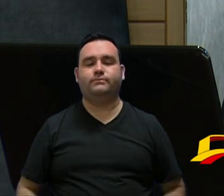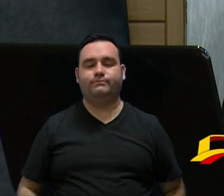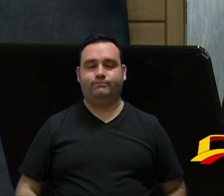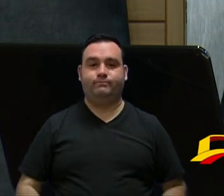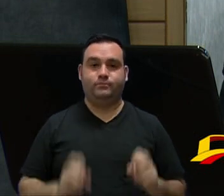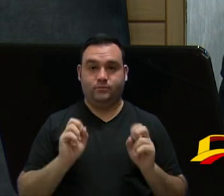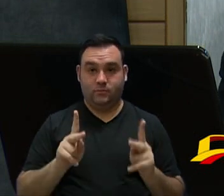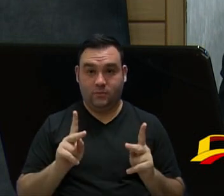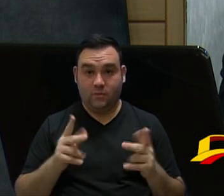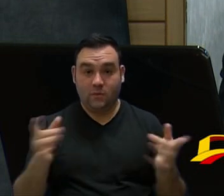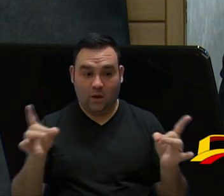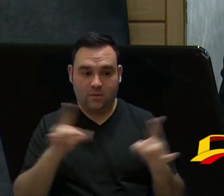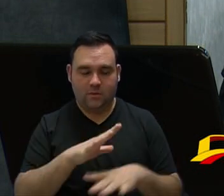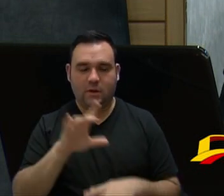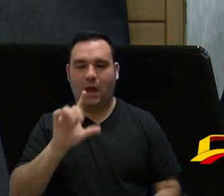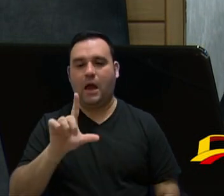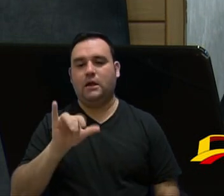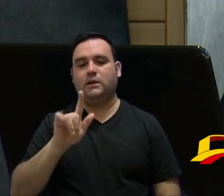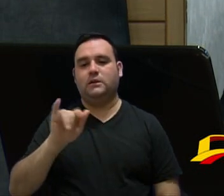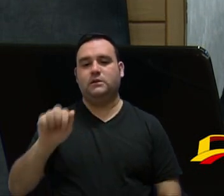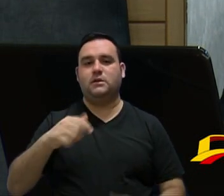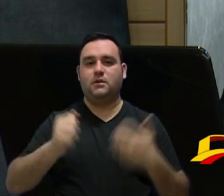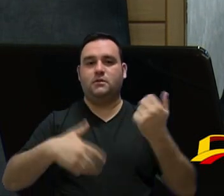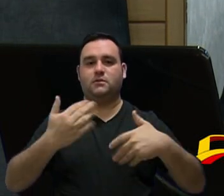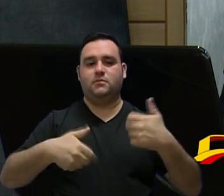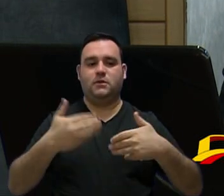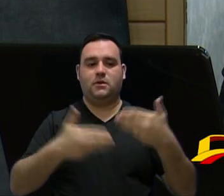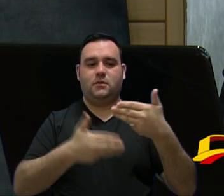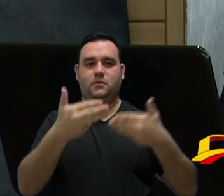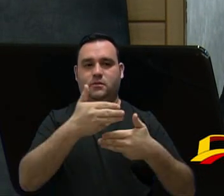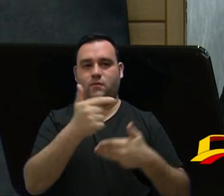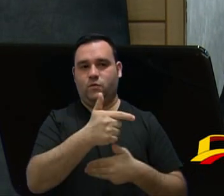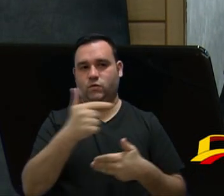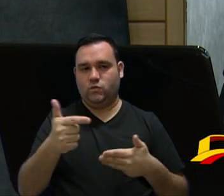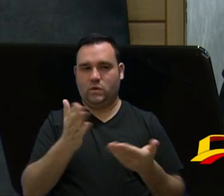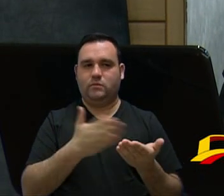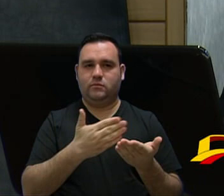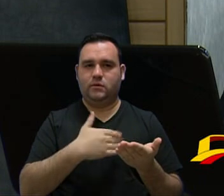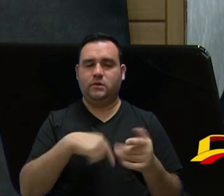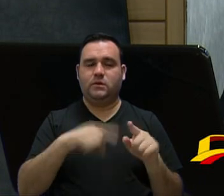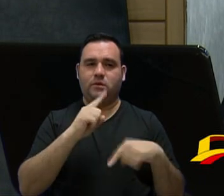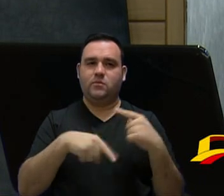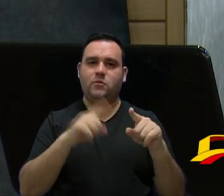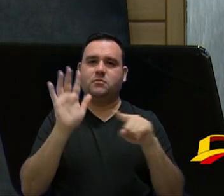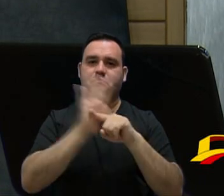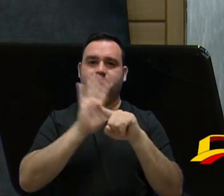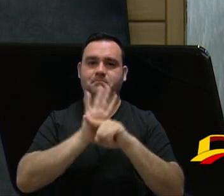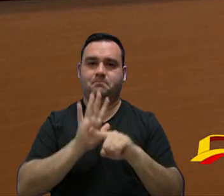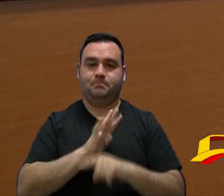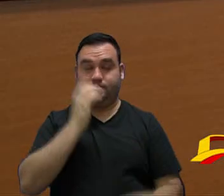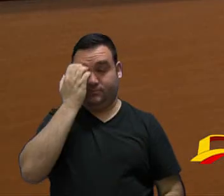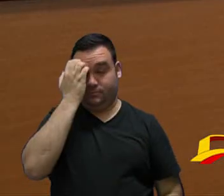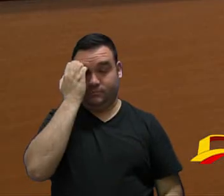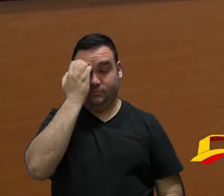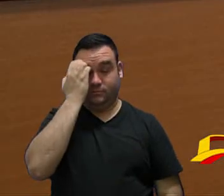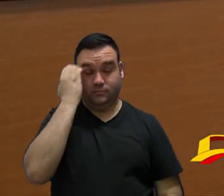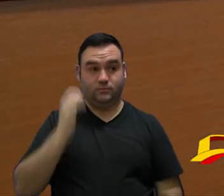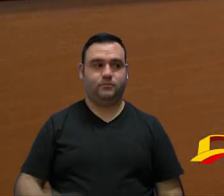ah tá certo então só termina ali já faz favor essa slide de 22 páginas depois nós abrimos as perguntas